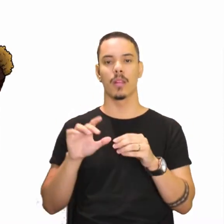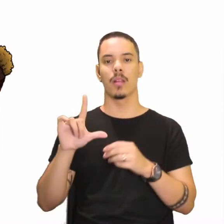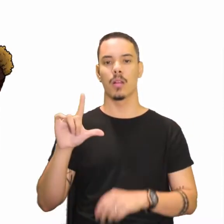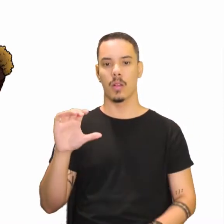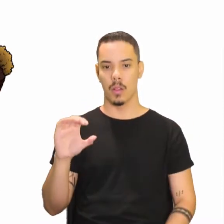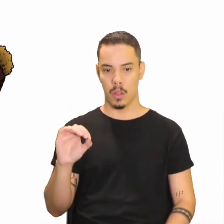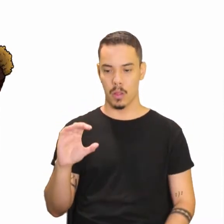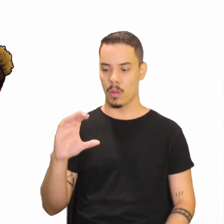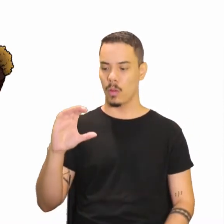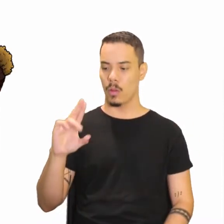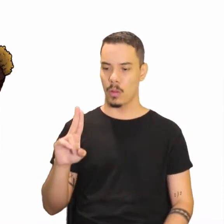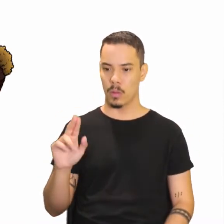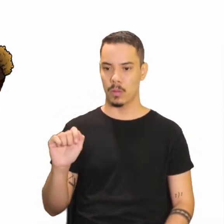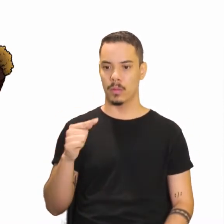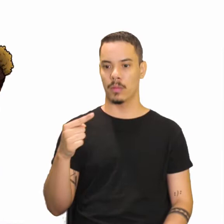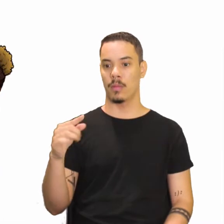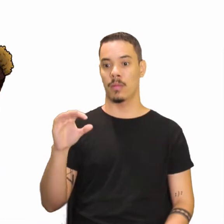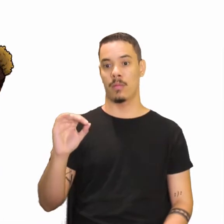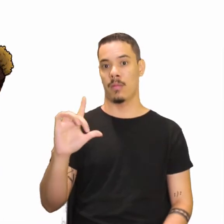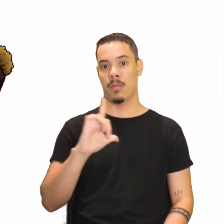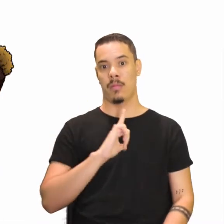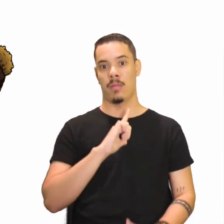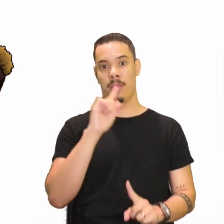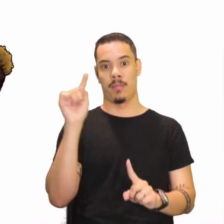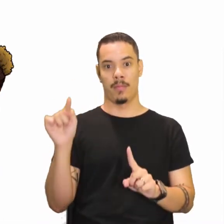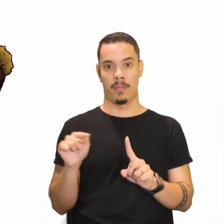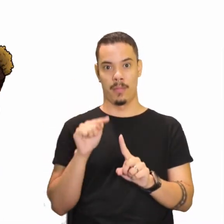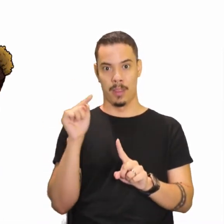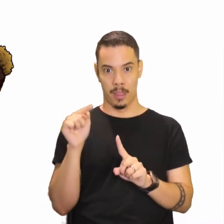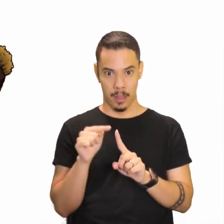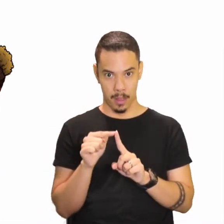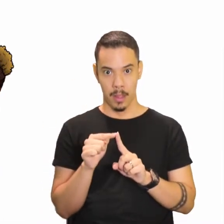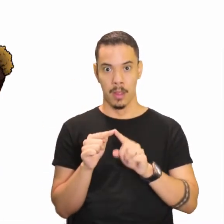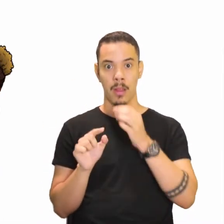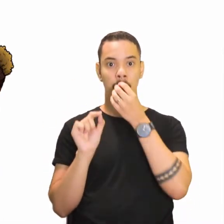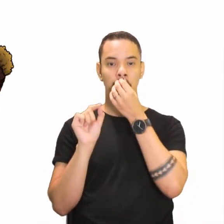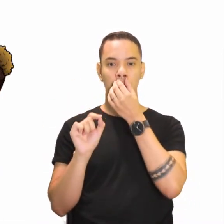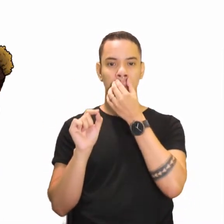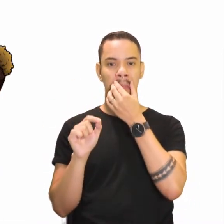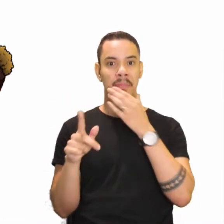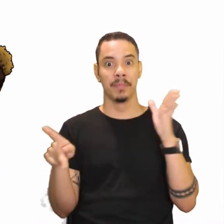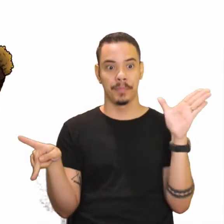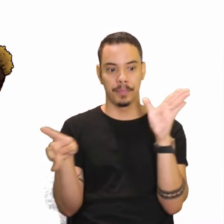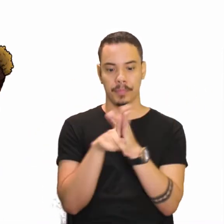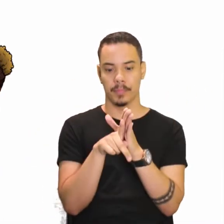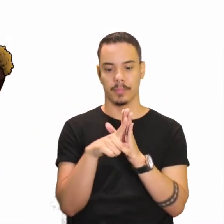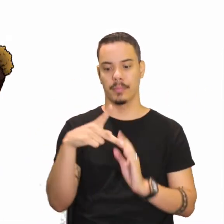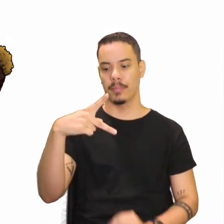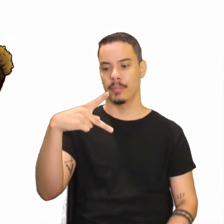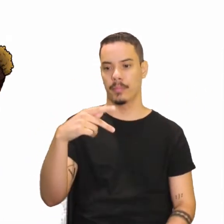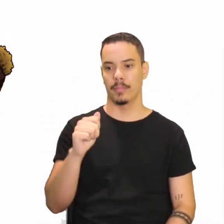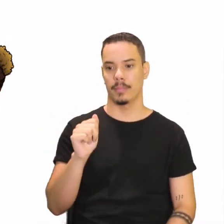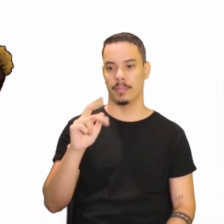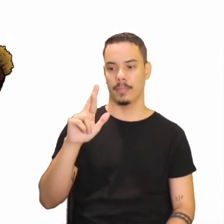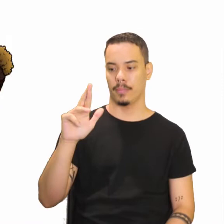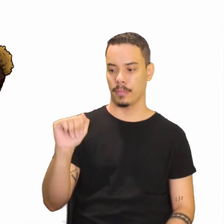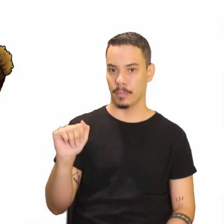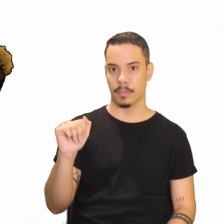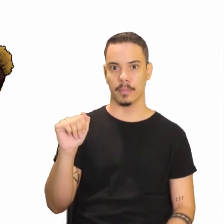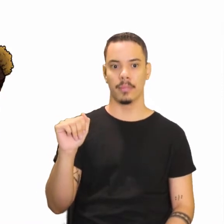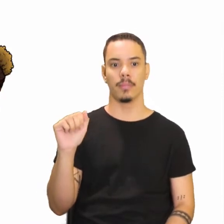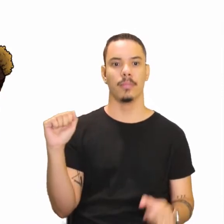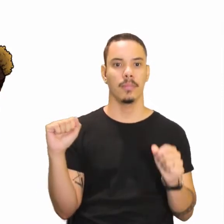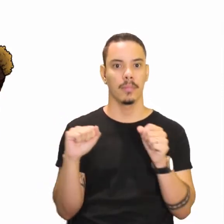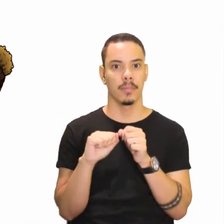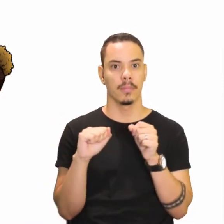aqui afim, né? Com objetivo para, né? Para